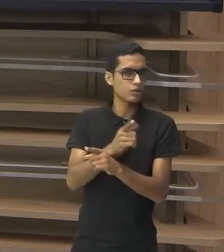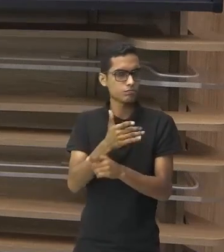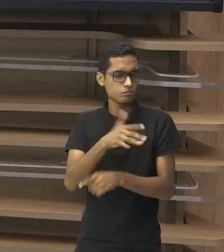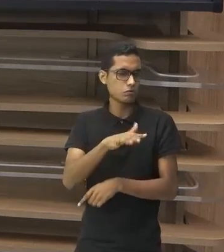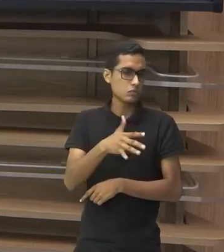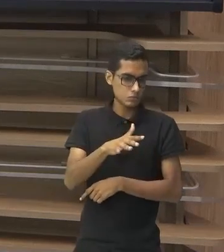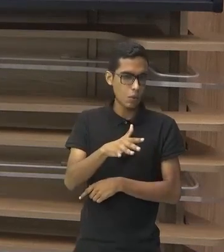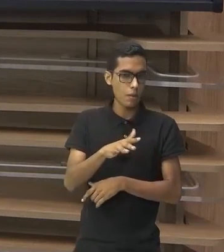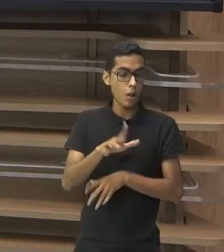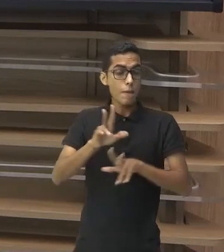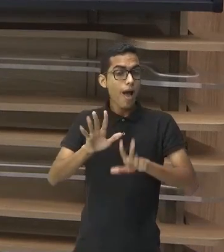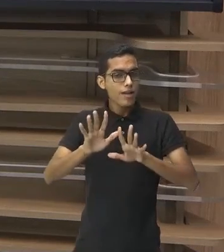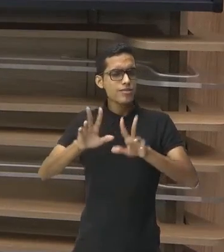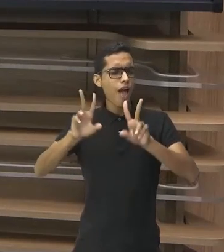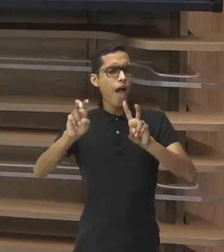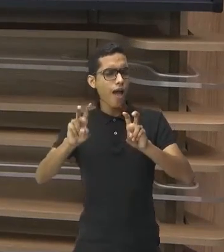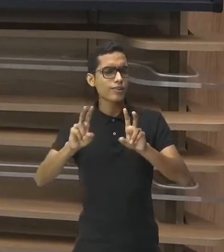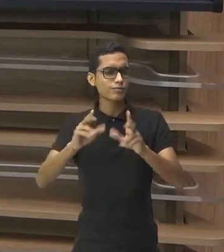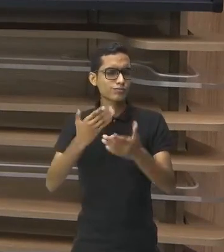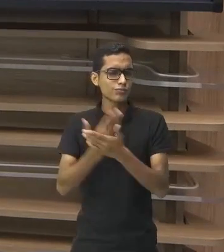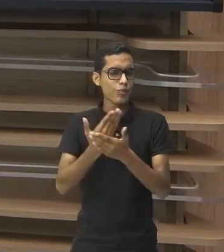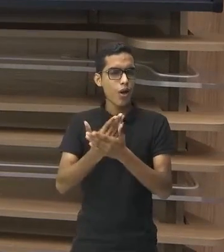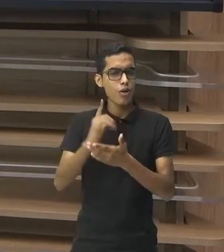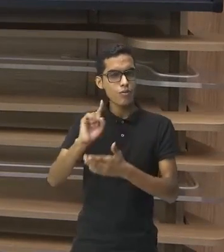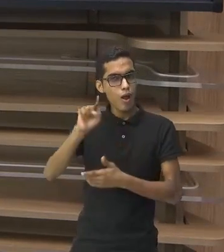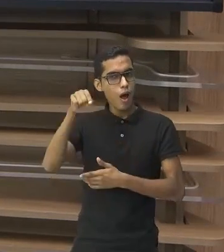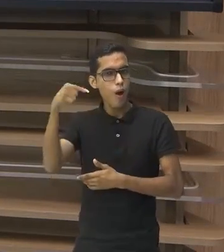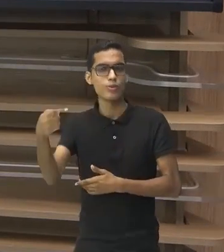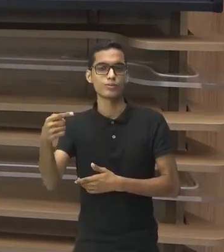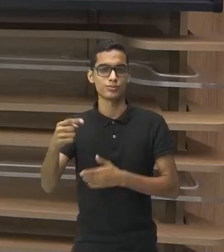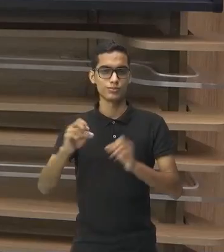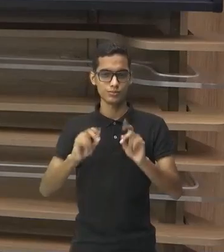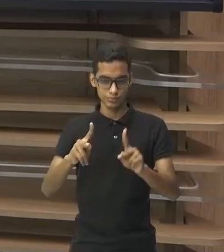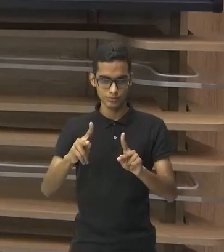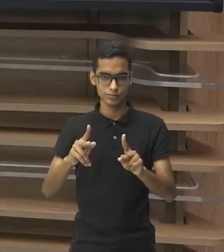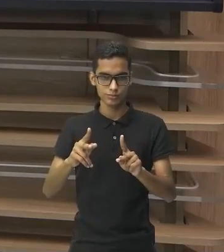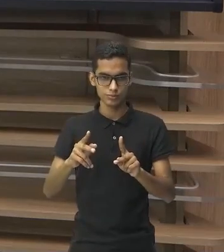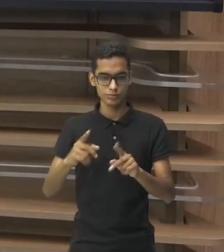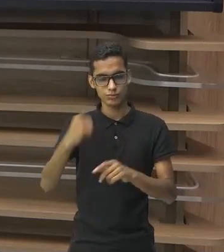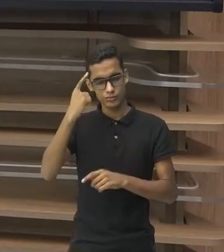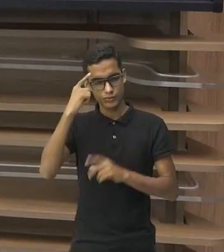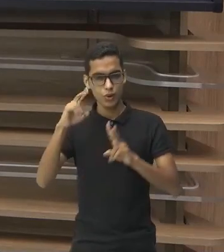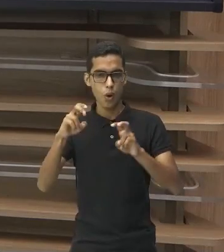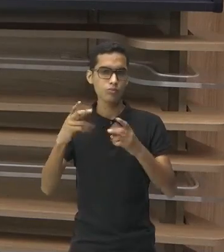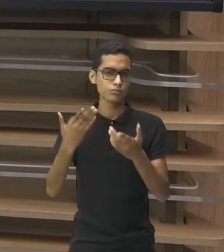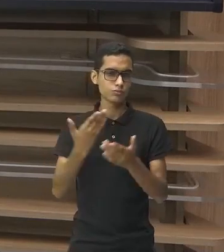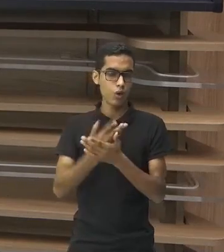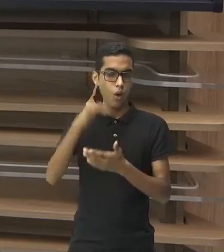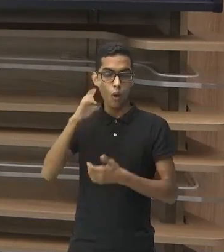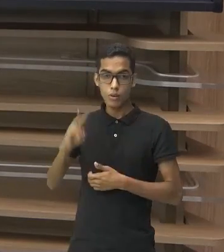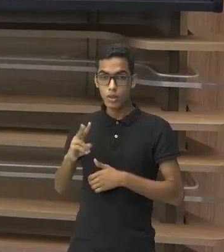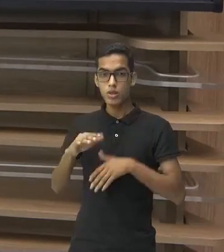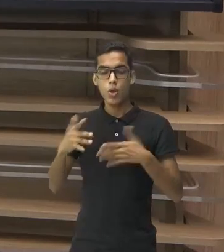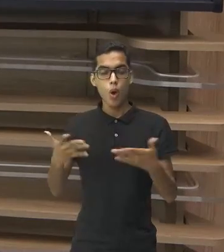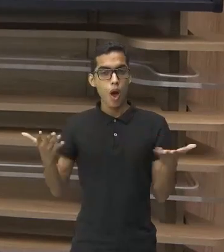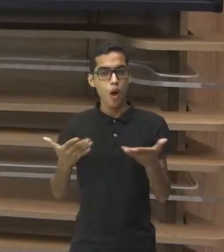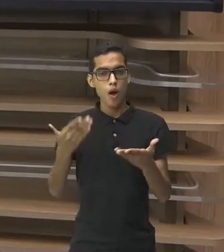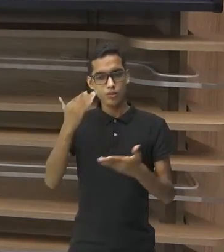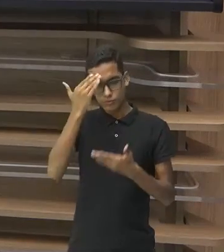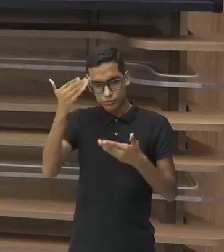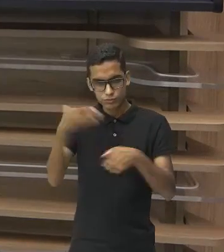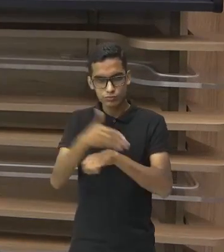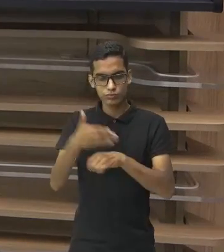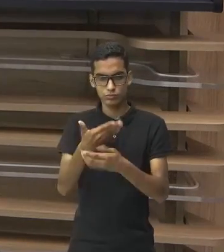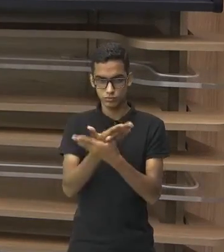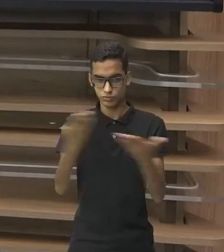próximas aulas, outras reflexões que a gente vai fazer em cima da história. E eu quero agradecer a participação de vocês até